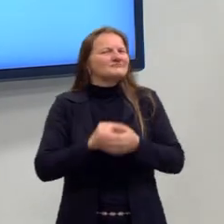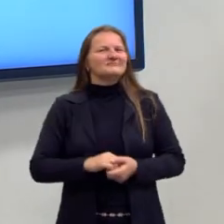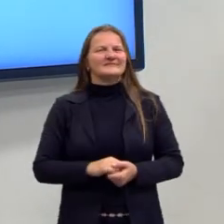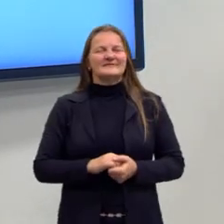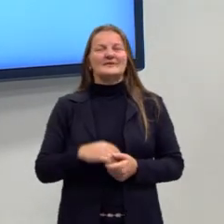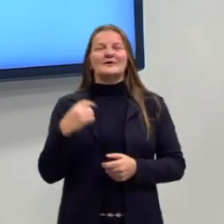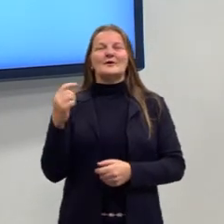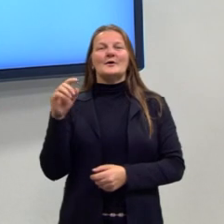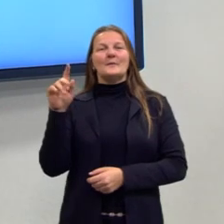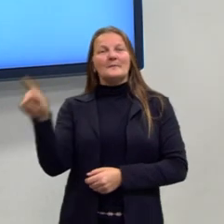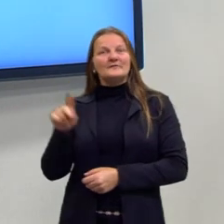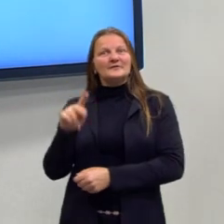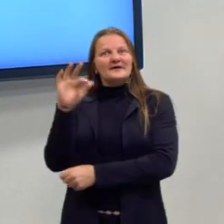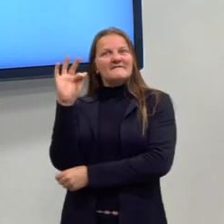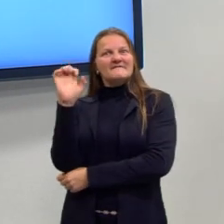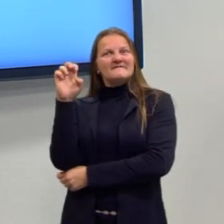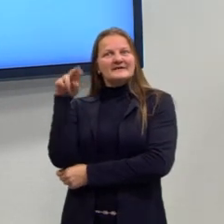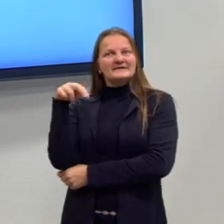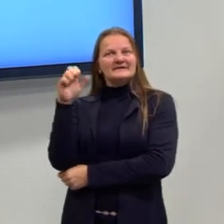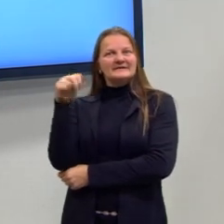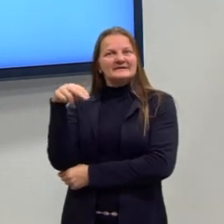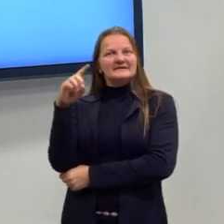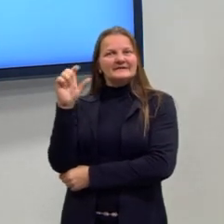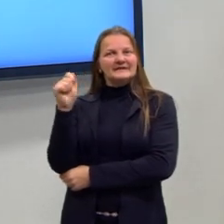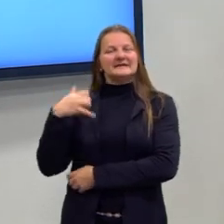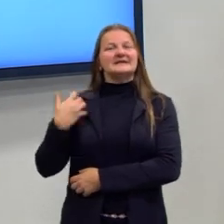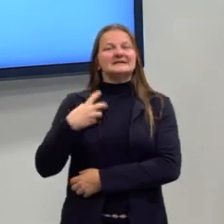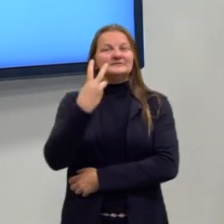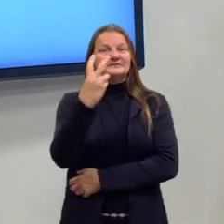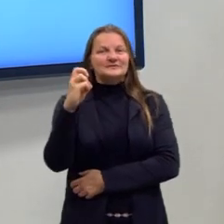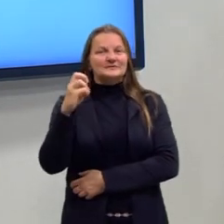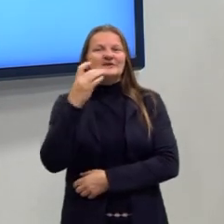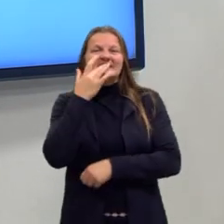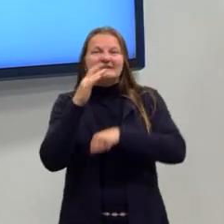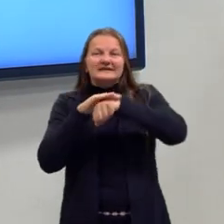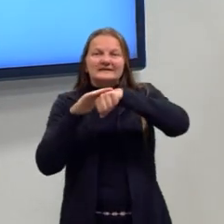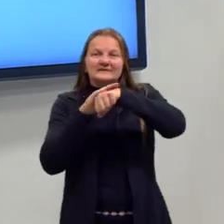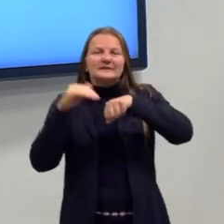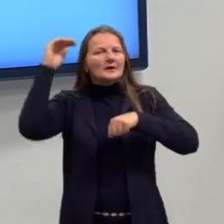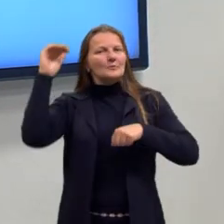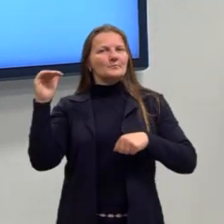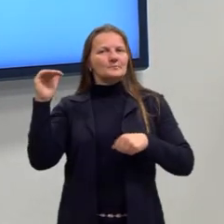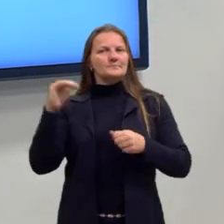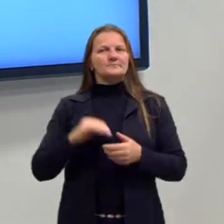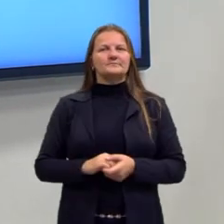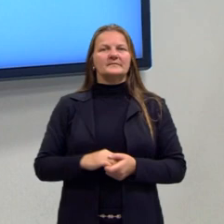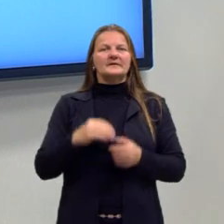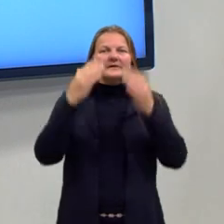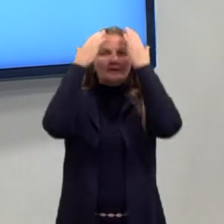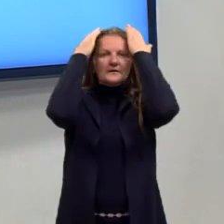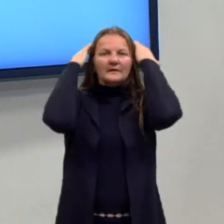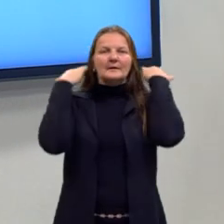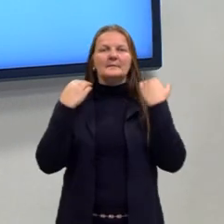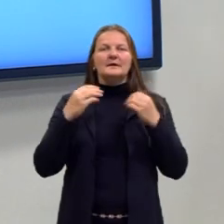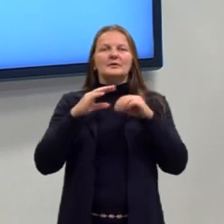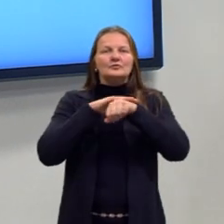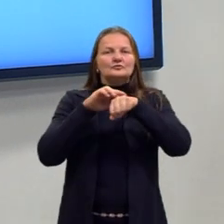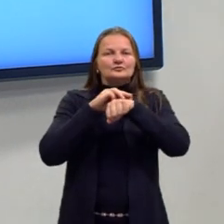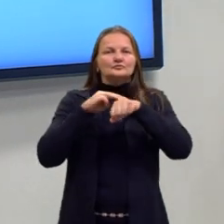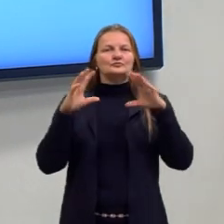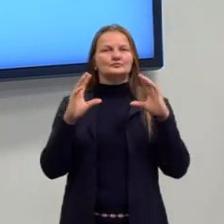eu sou a professora Fernanda tenho 25 anos sou branca de baixa estatura tem os cabelos castanhos